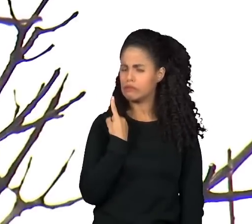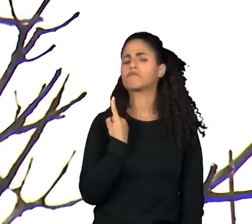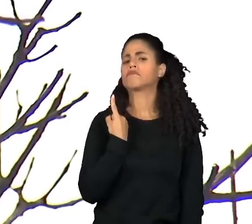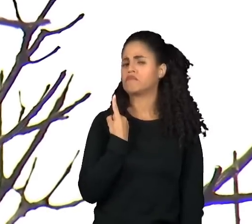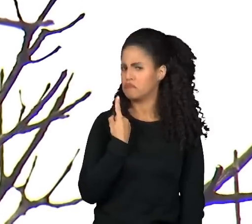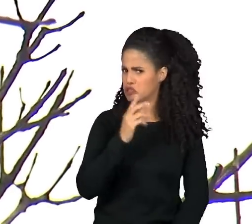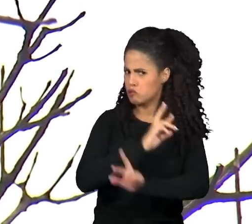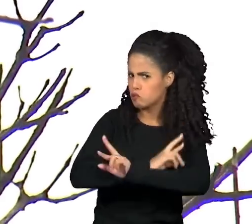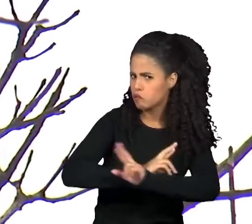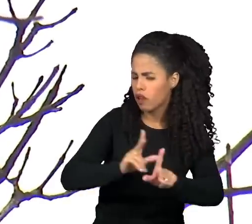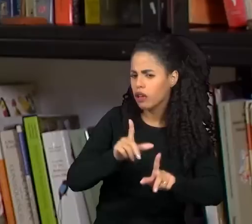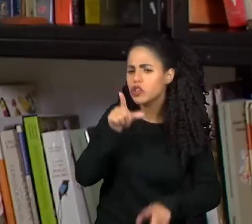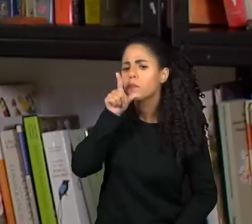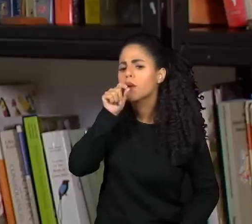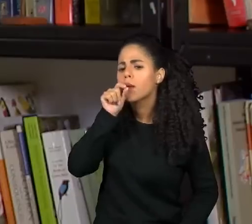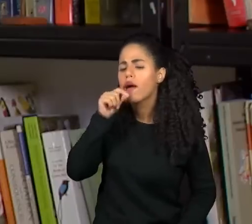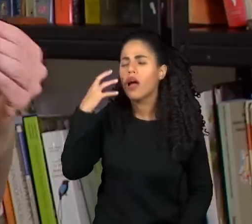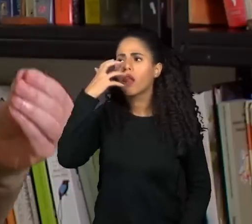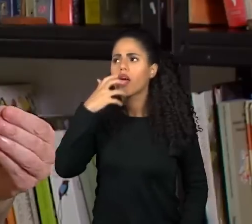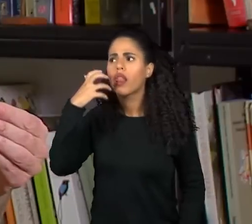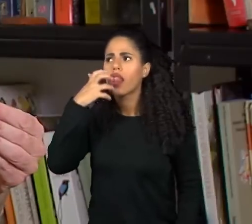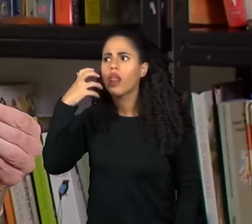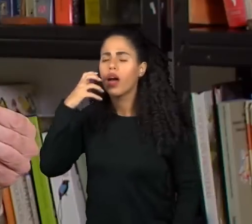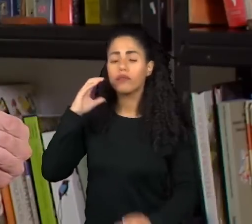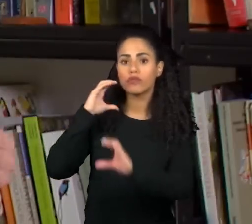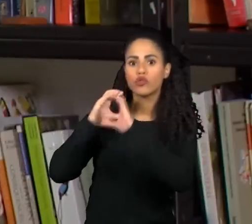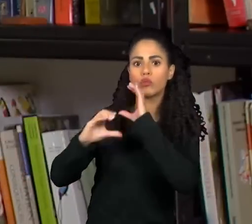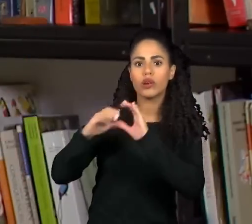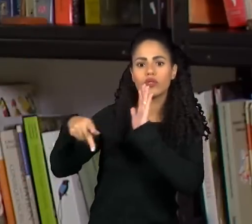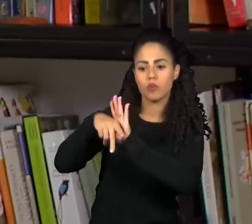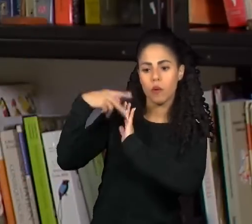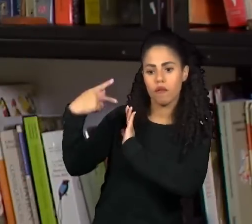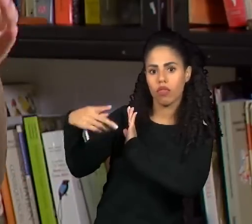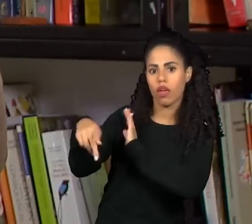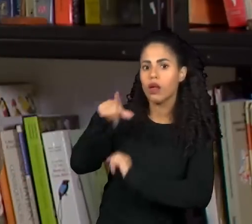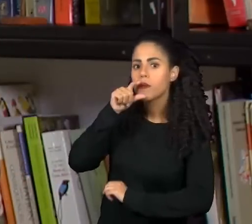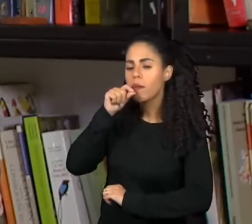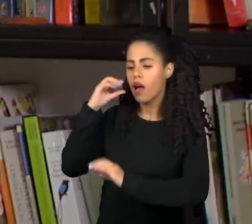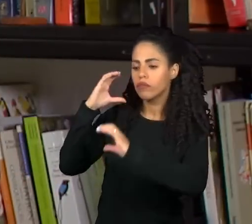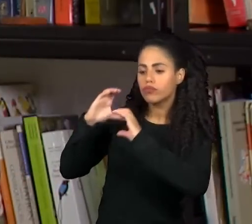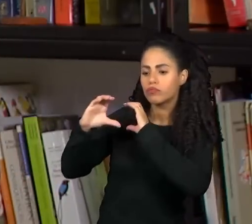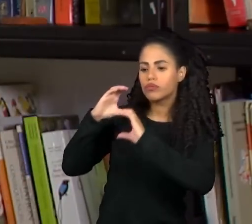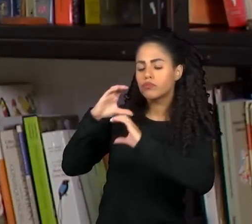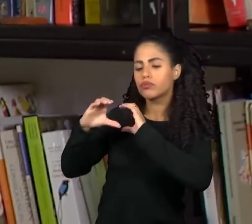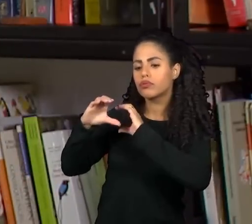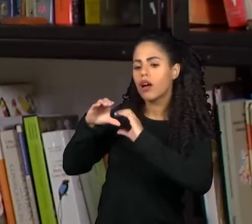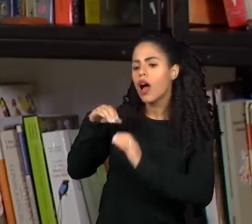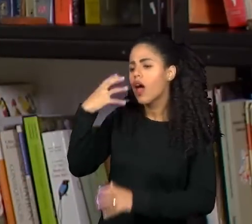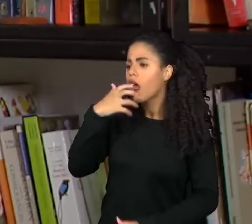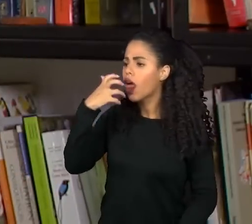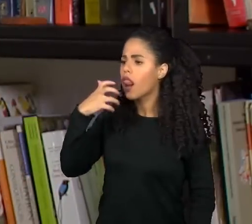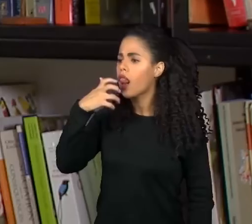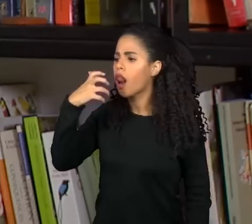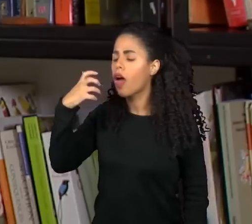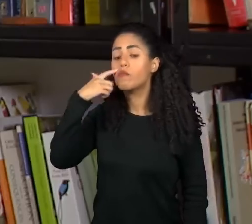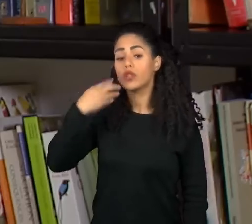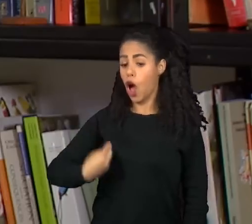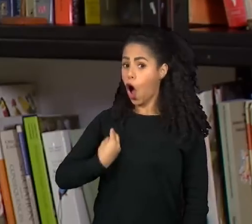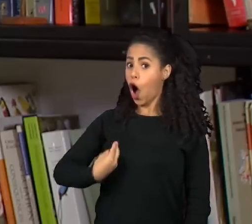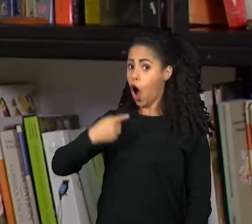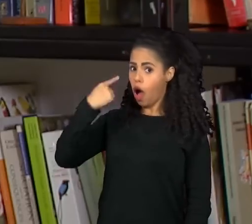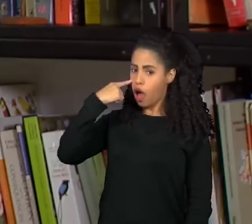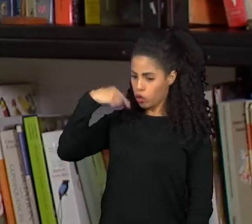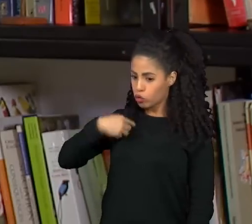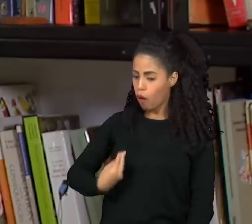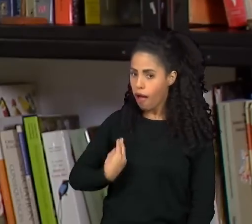O canto é um instrumento de comunicação fundamental. O bicho canta para mostrar que está presente no lugar e para mostrar para os